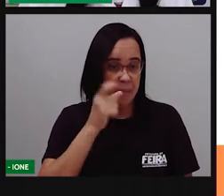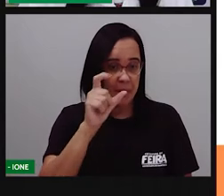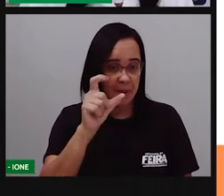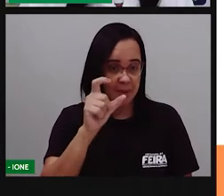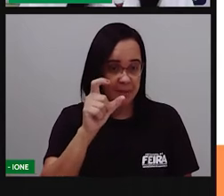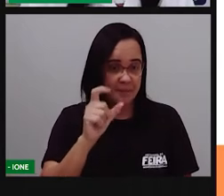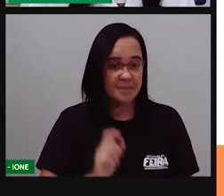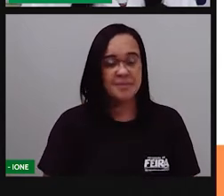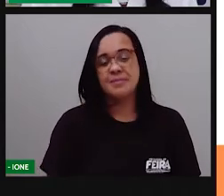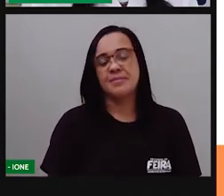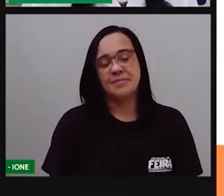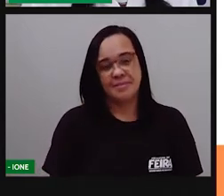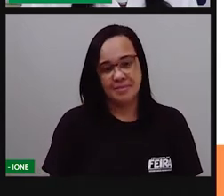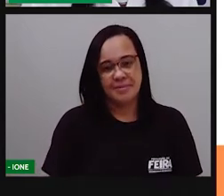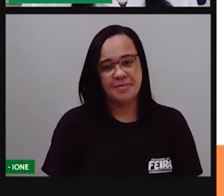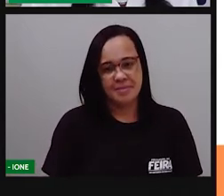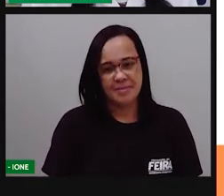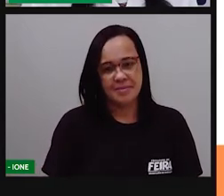tá